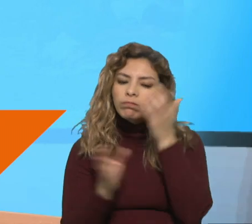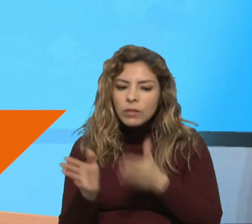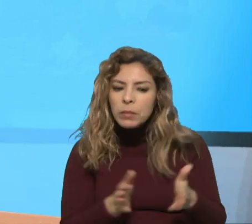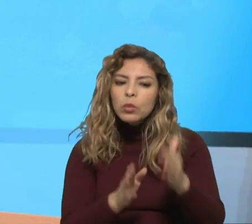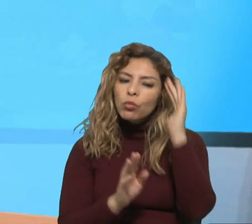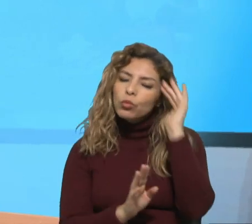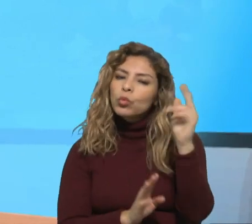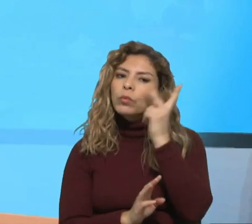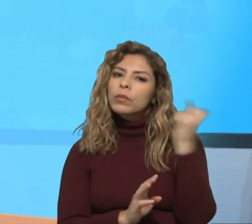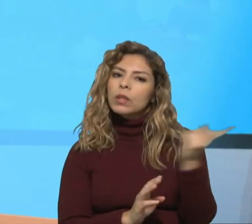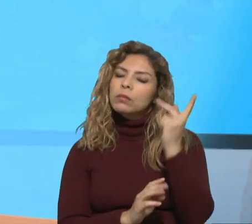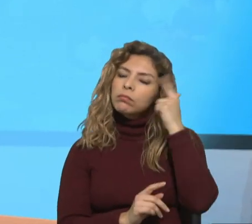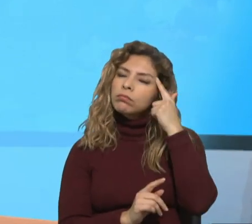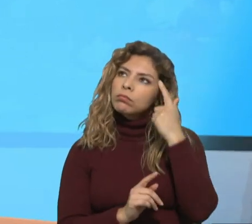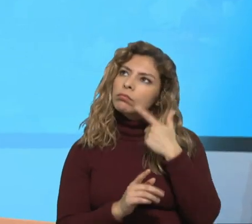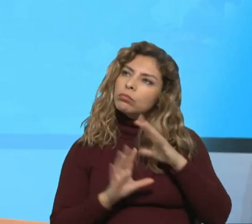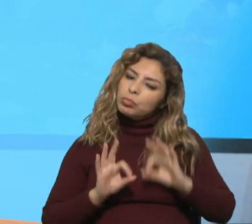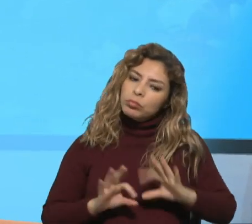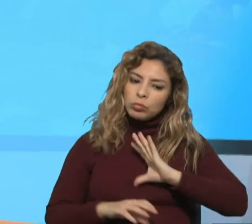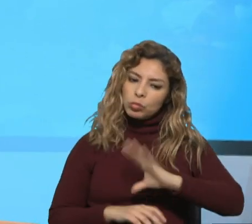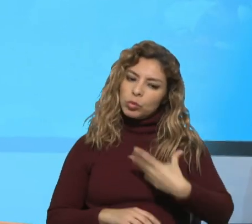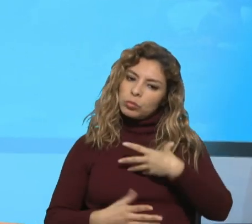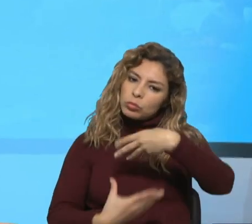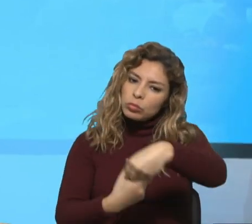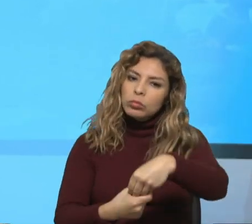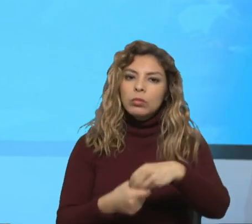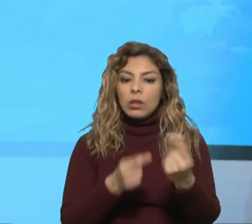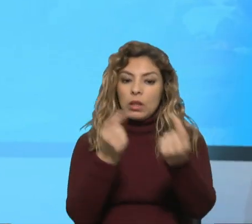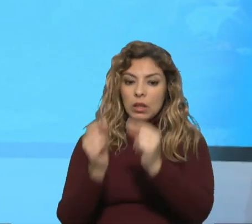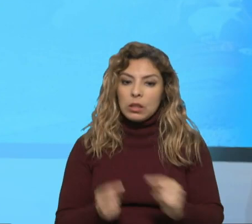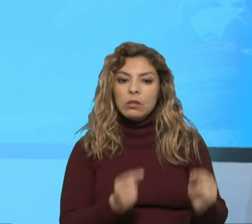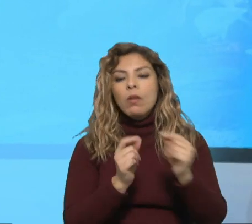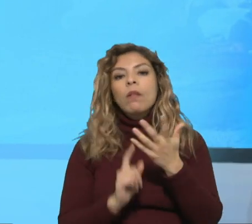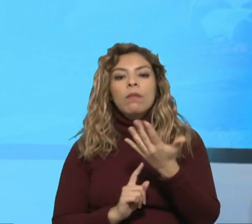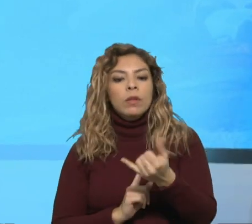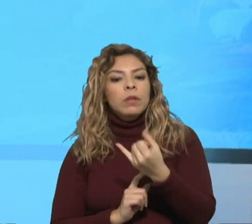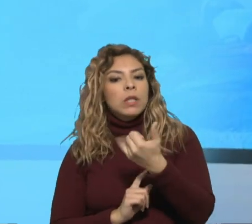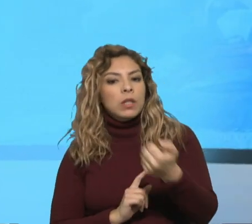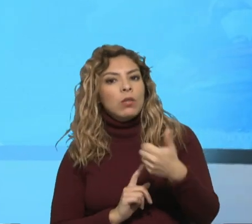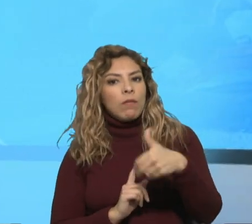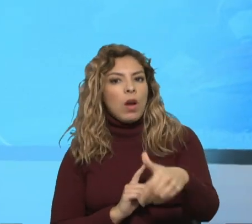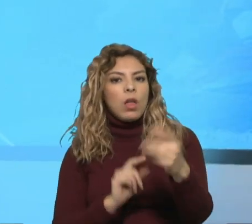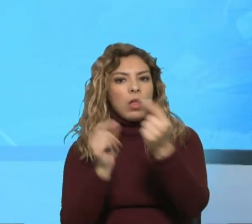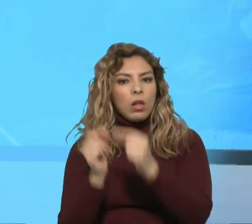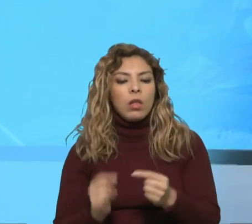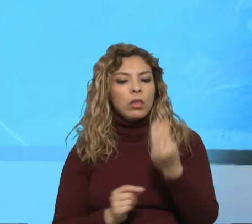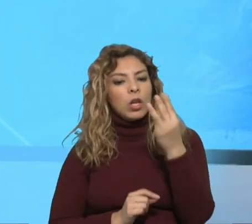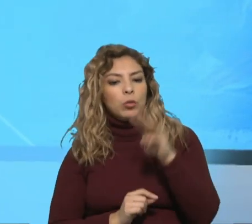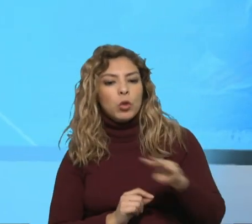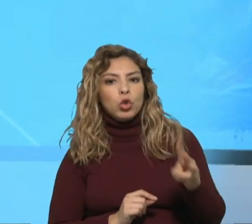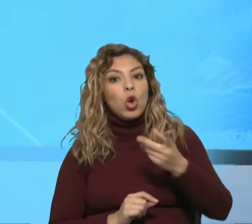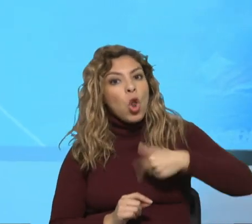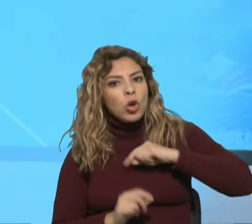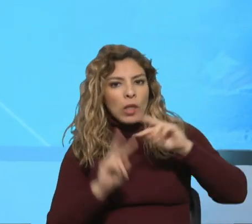lugar no mundo. E são esses temas que estarão em debate na edição 2025 do projeto 3 milhões de nós, que vamos